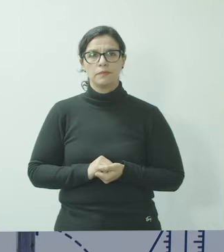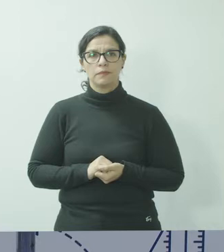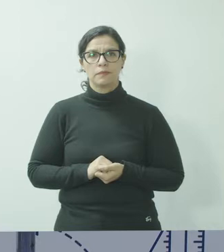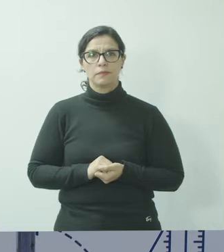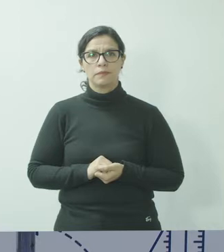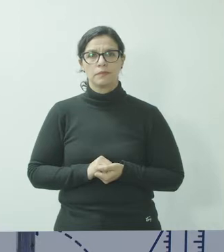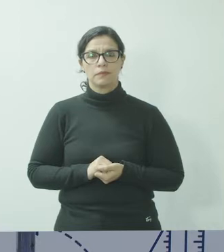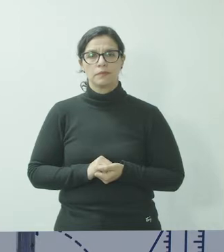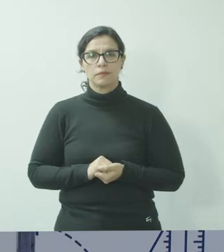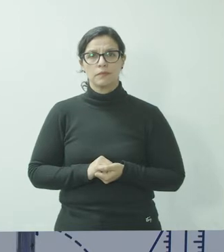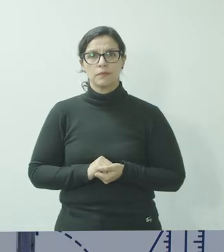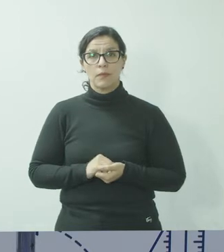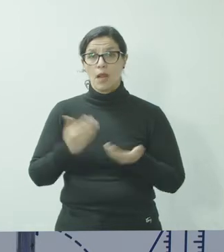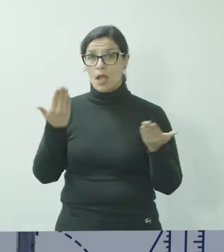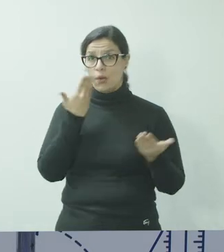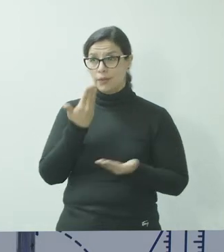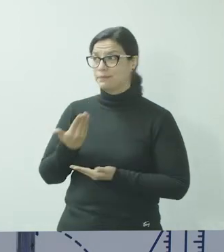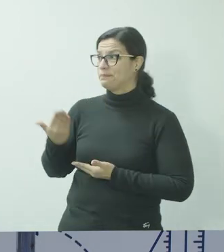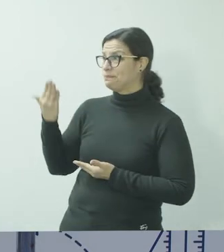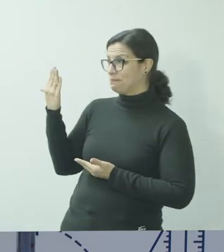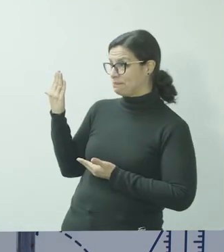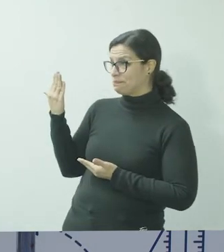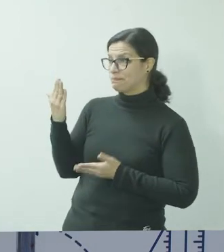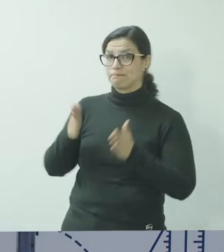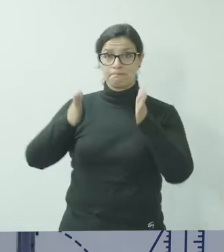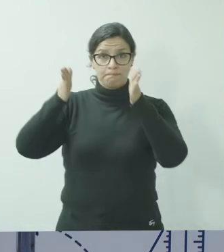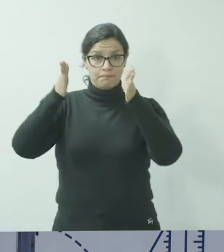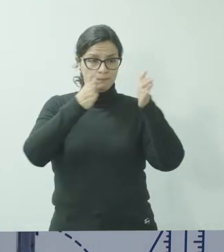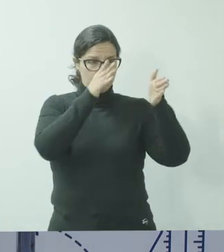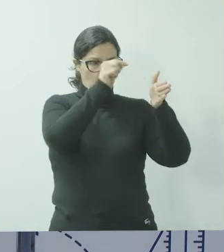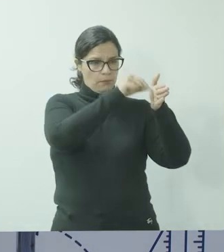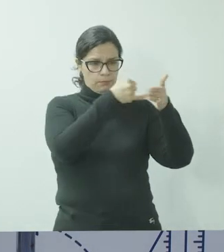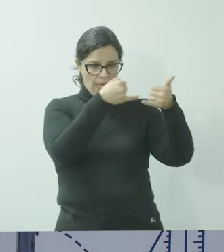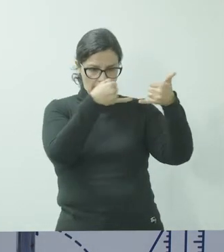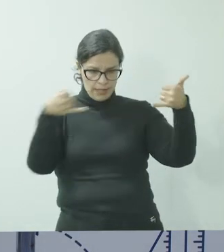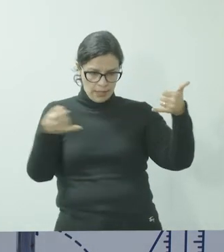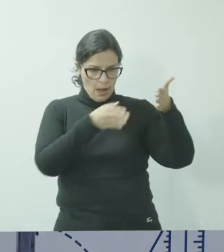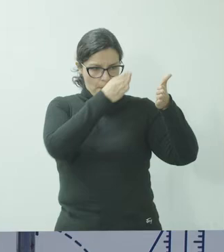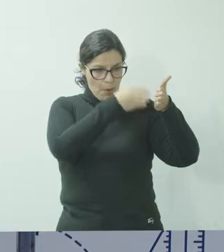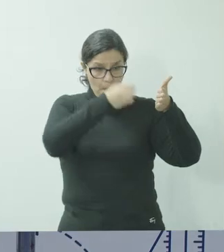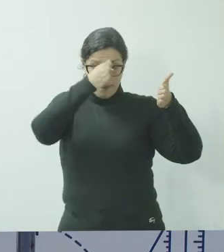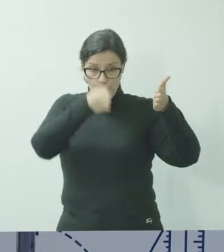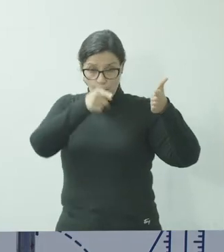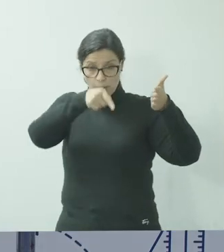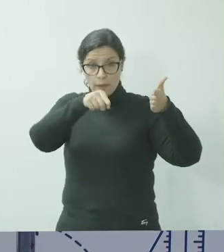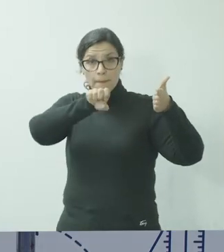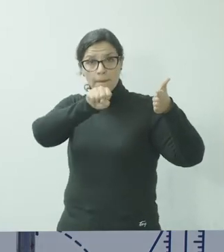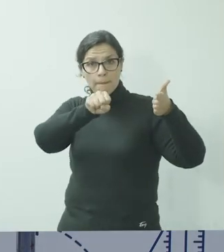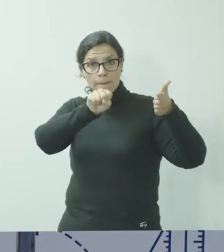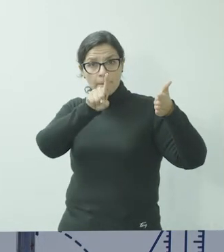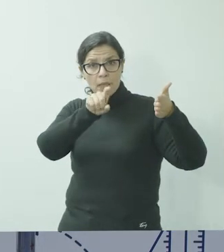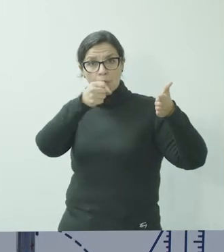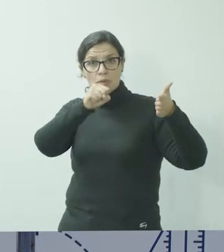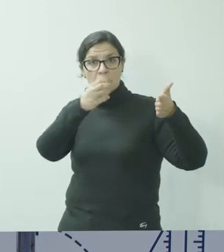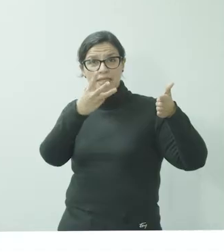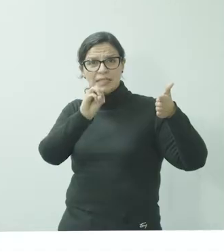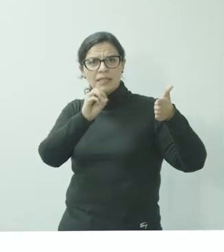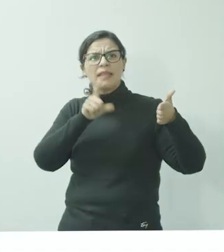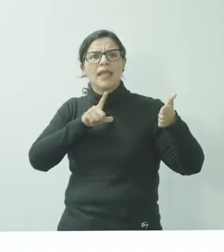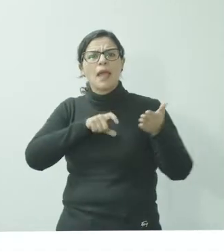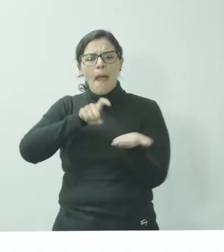pessoas na sequência em 1830 foi inventado o